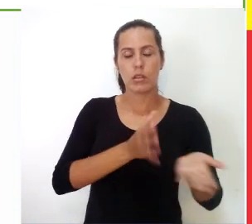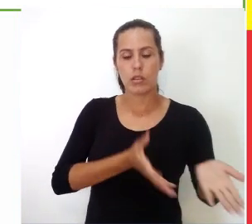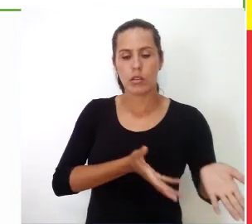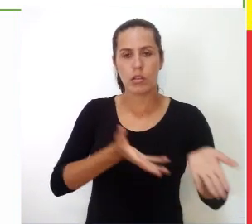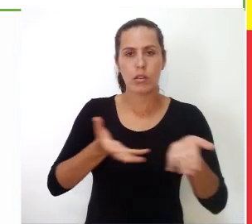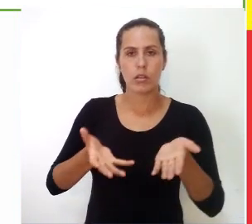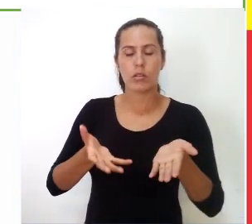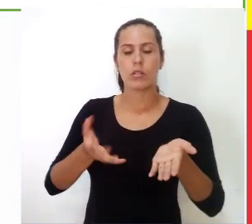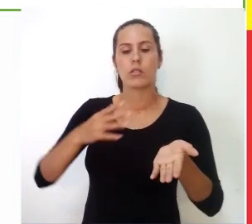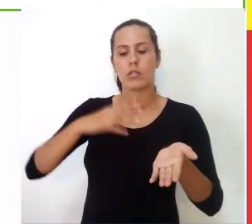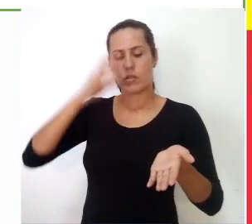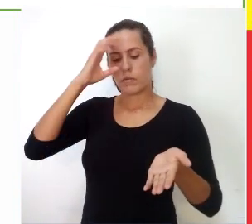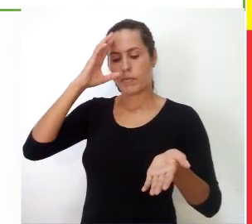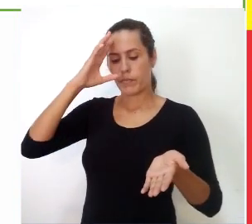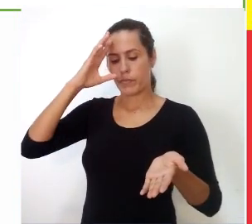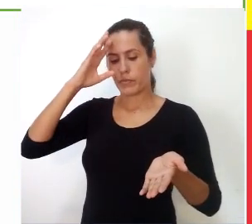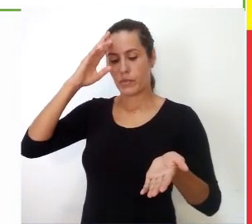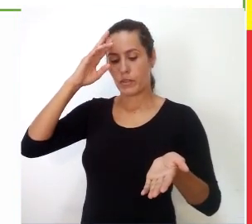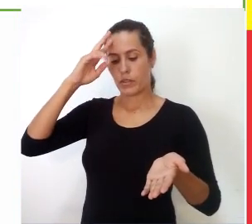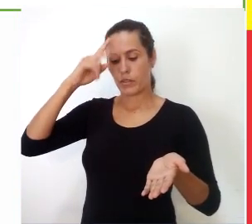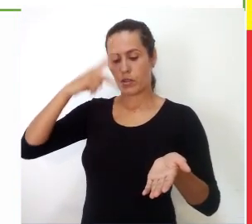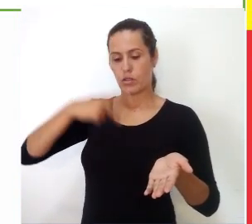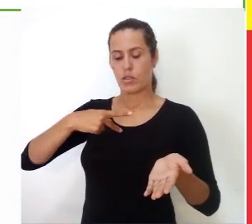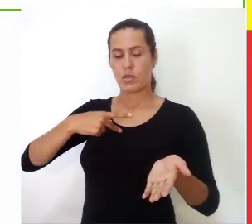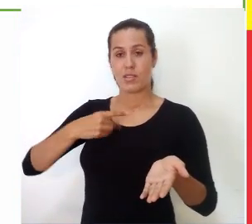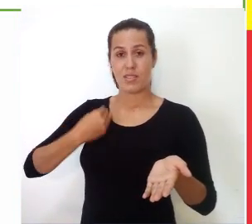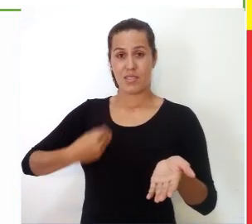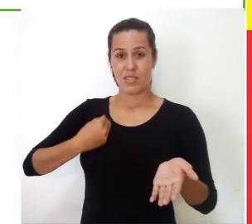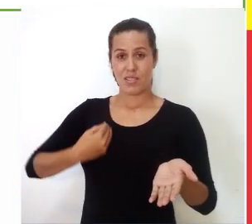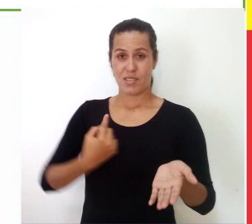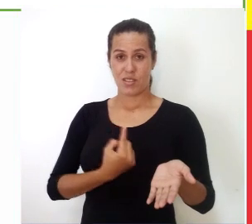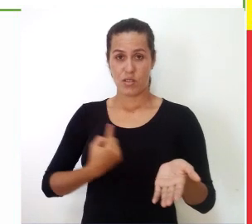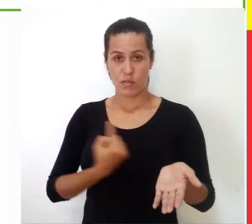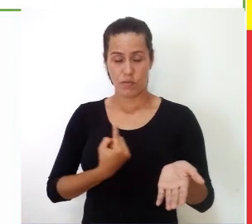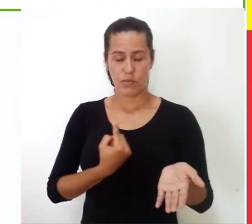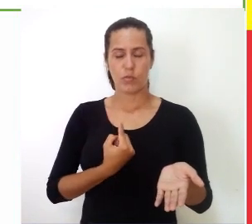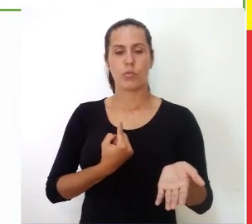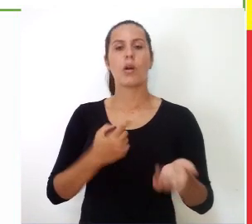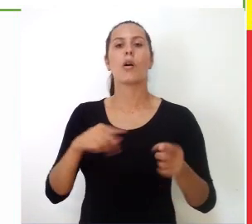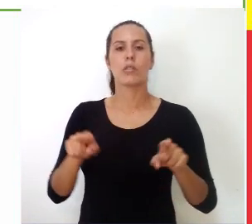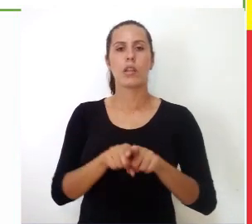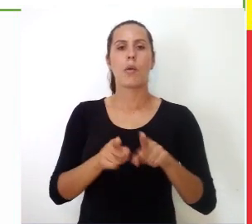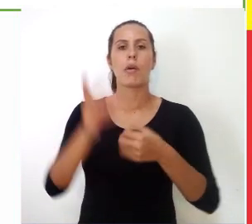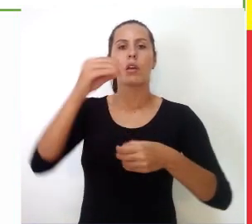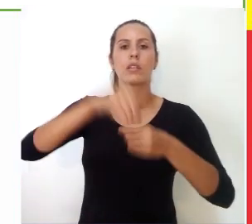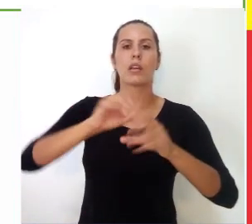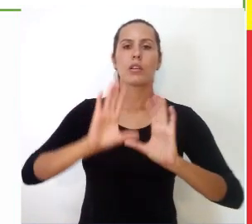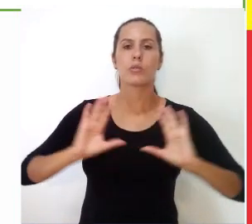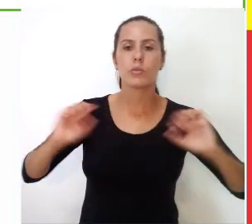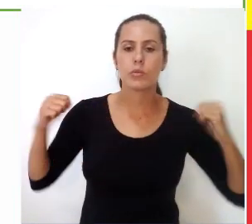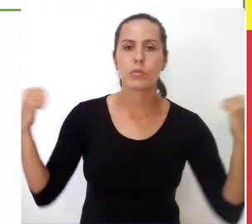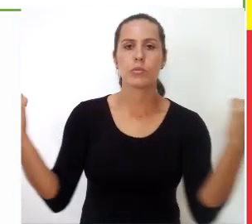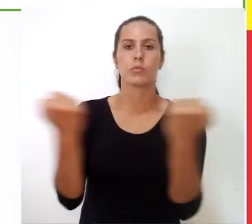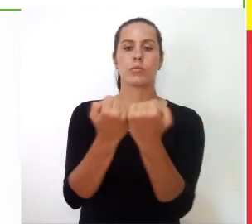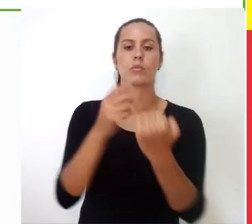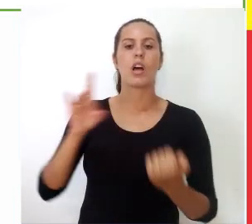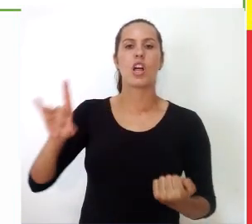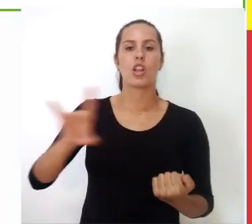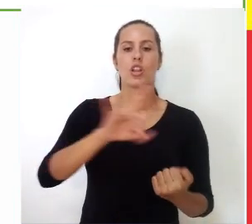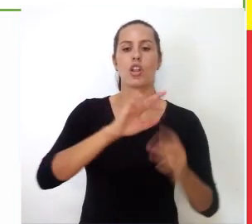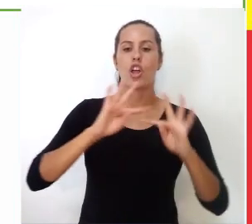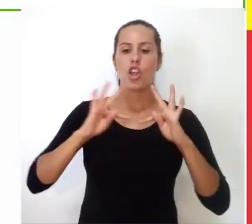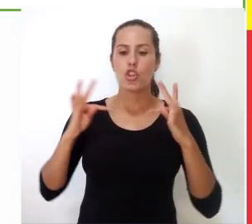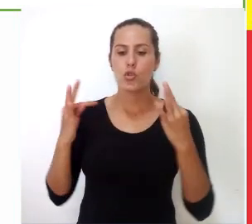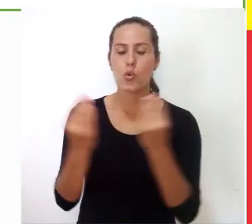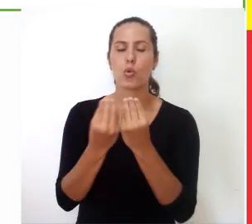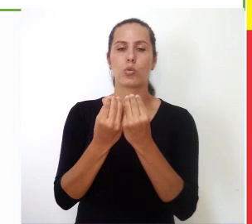fazer coincidir o plano do individual e do coletivo, uma vez que, Para ser virtuosa, a ação